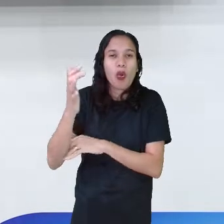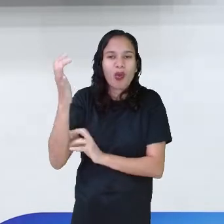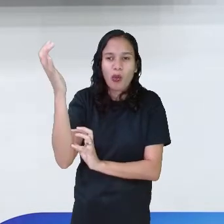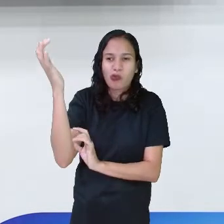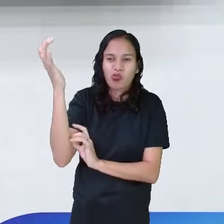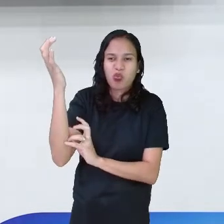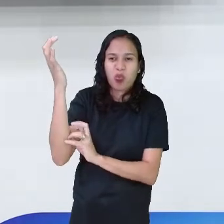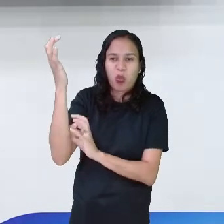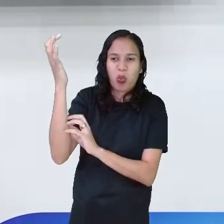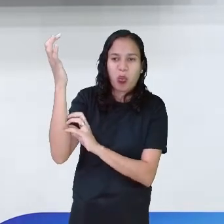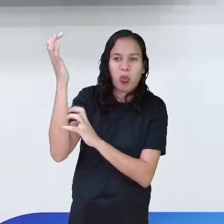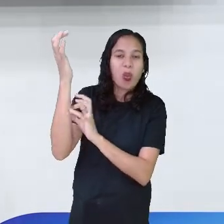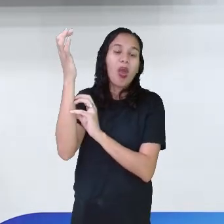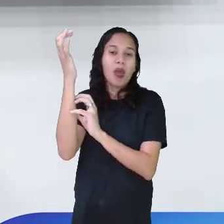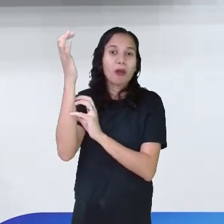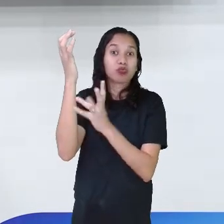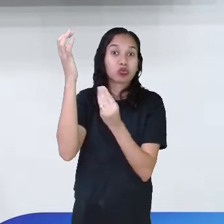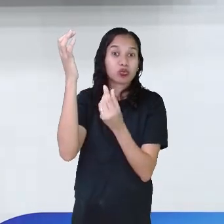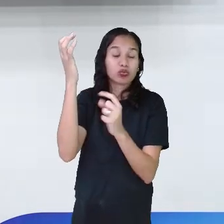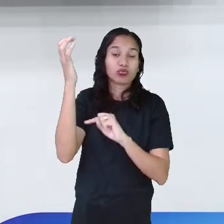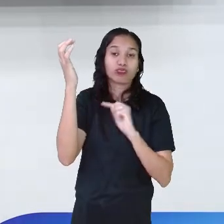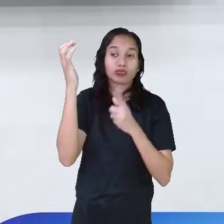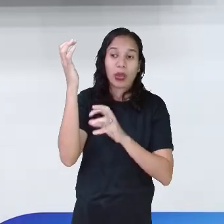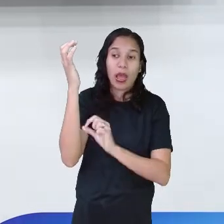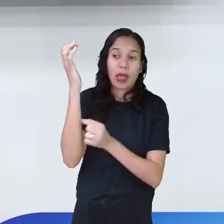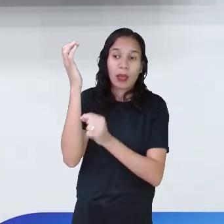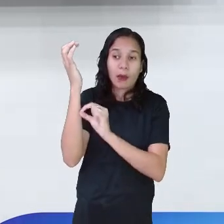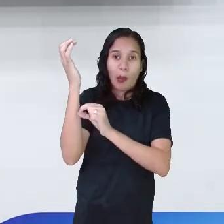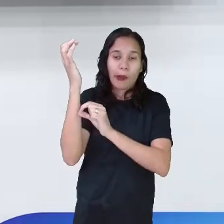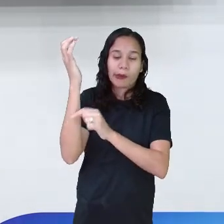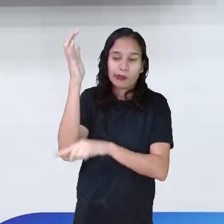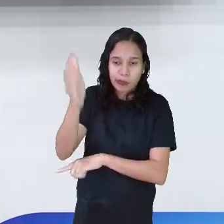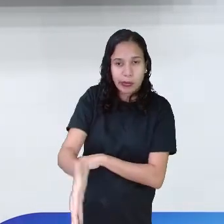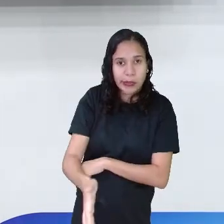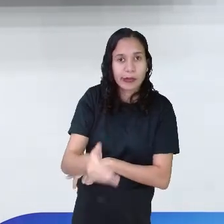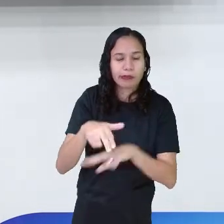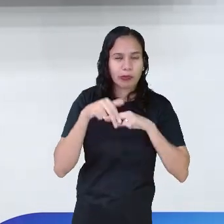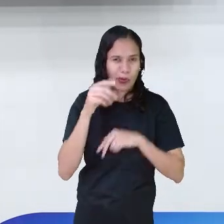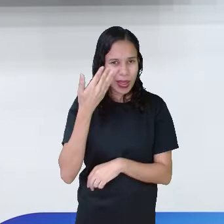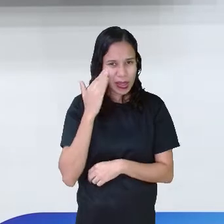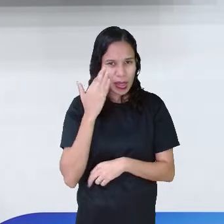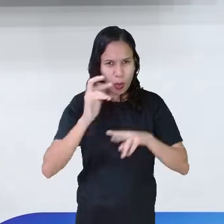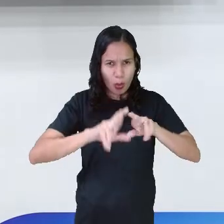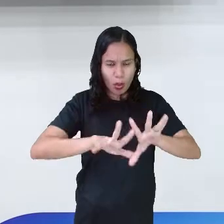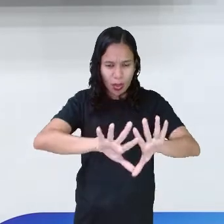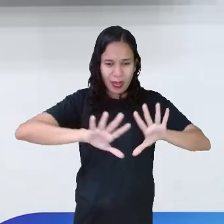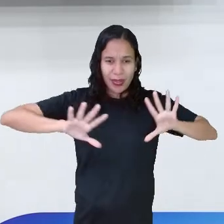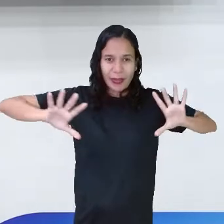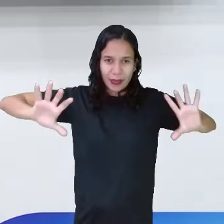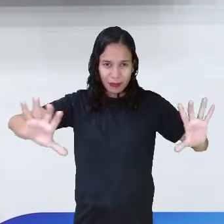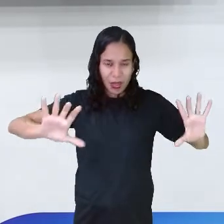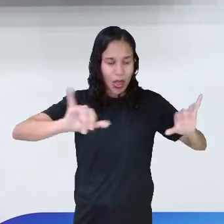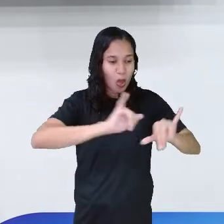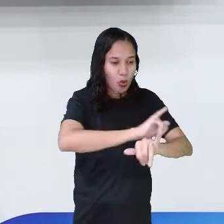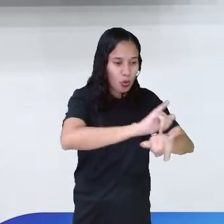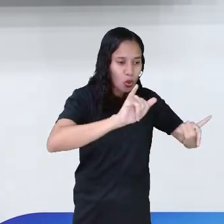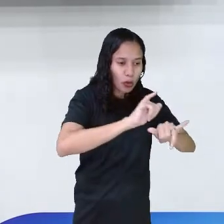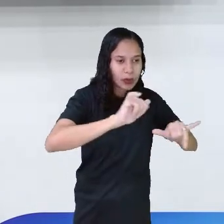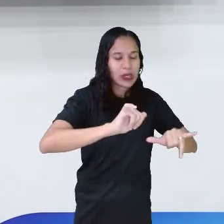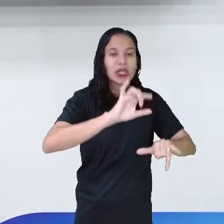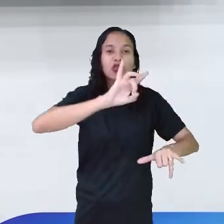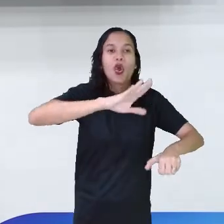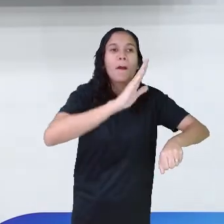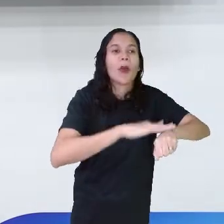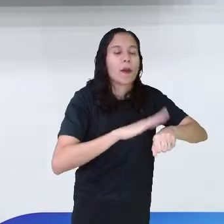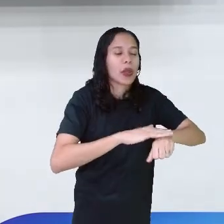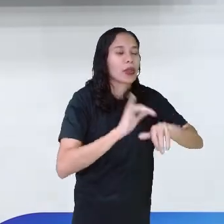Ele investigou e deu o motivo que aconteceu. Está entendendo o quinto ano? Estão compreendendo a diferença? Notícia daquele fato. A